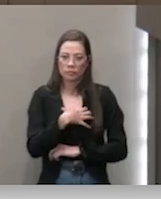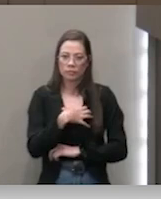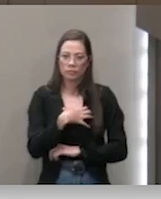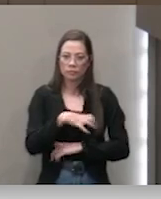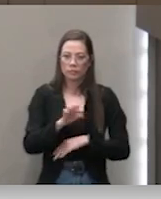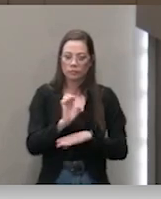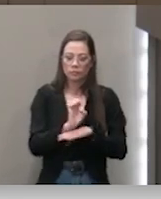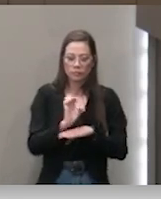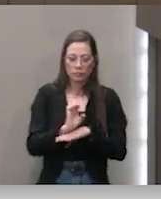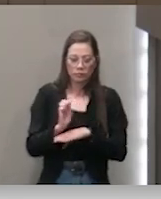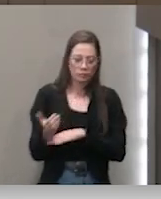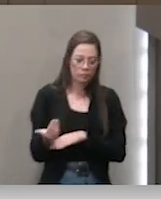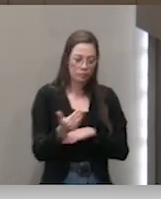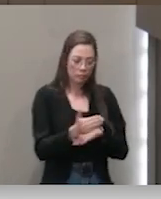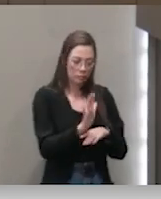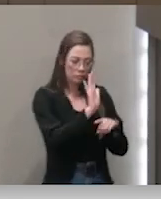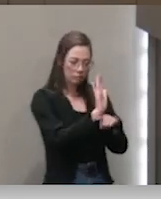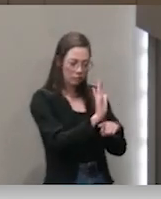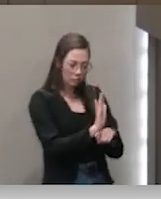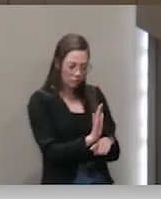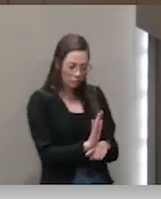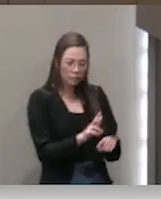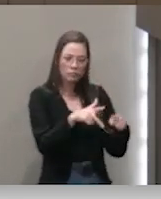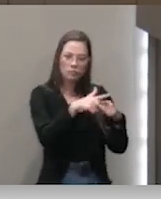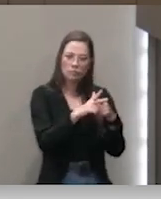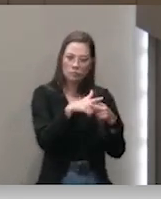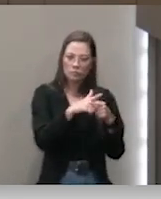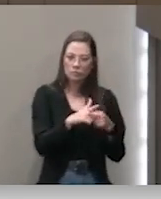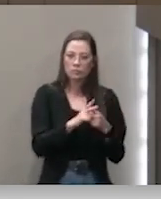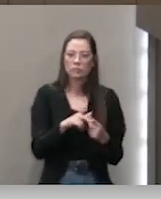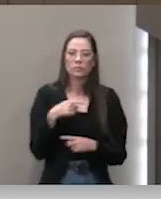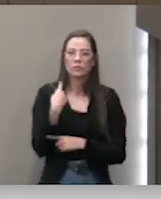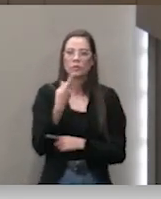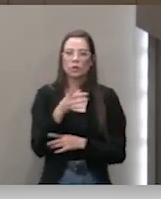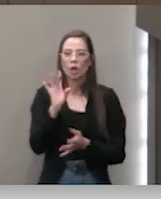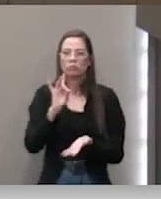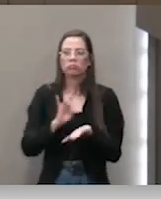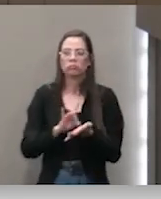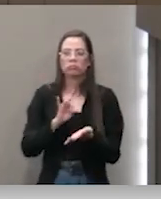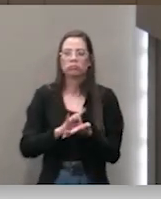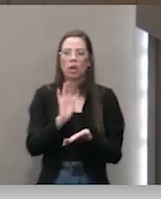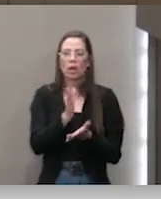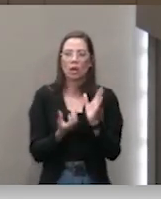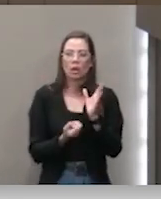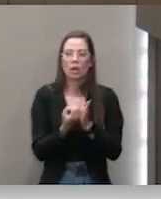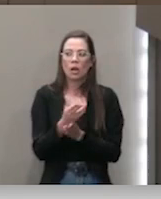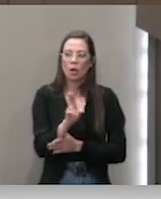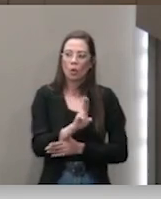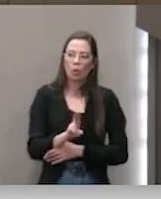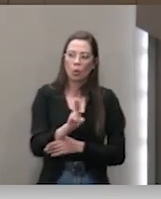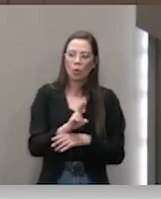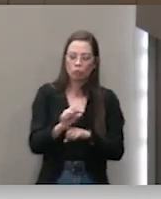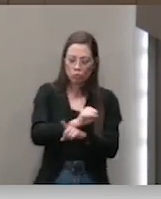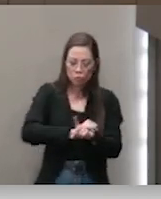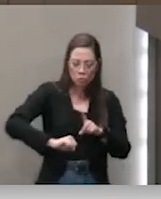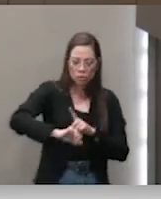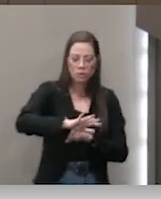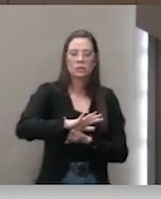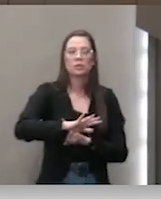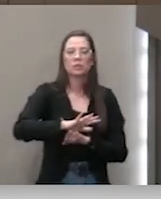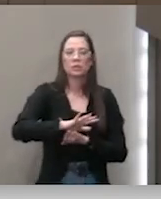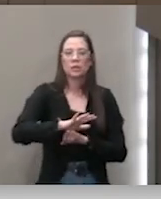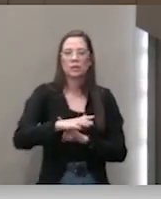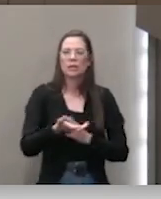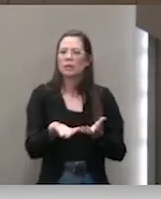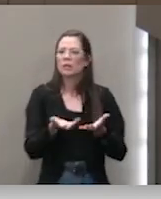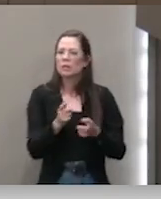Estado vem dar contrapartida, ajuda na manutenção, e nós vamos tornar aquilo ali algo útil para a nossa sociedade. Queria que